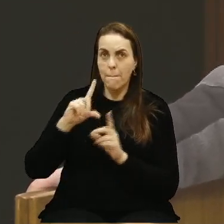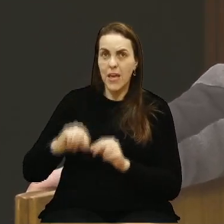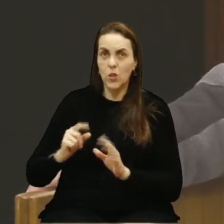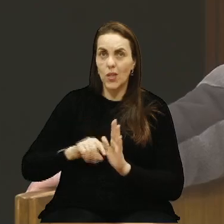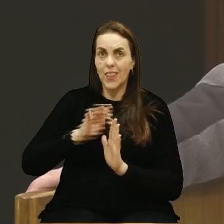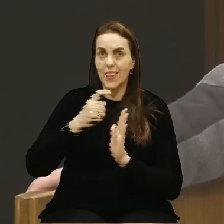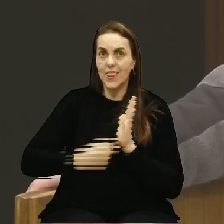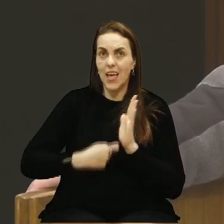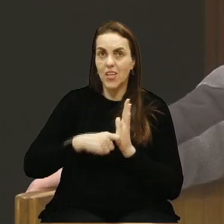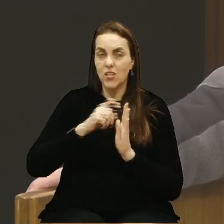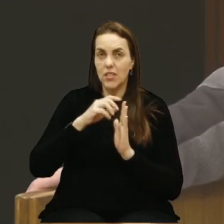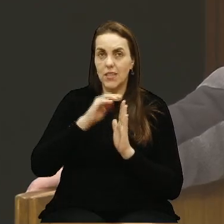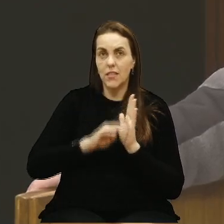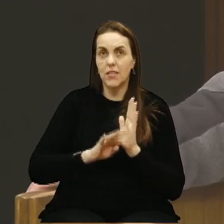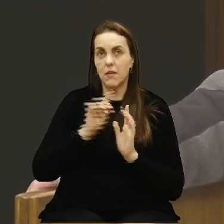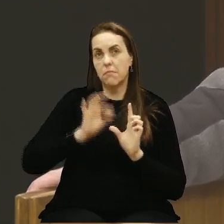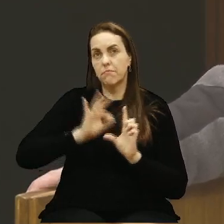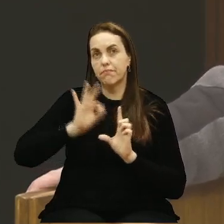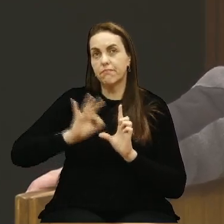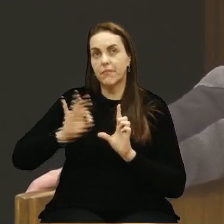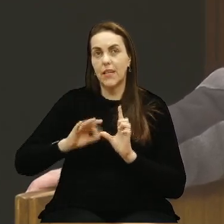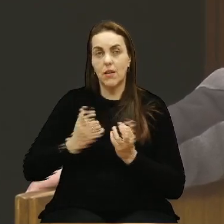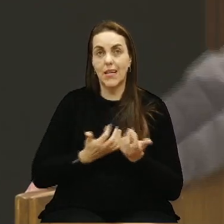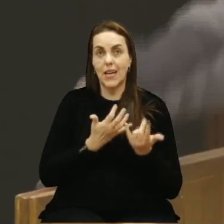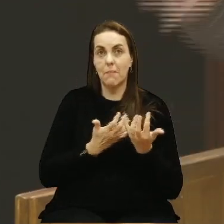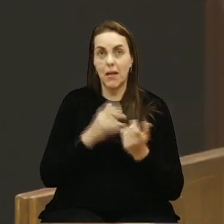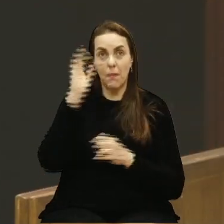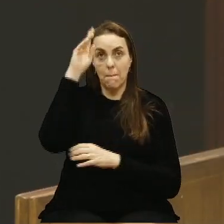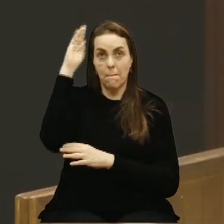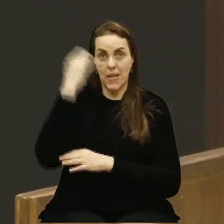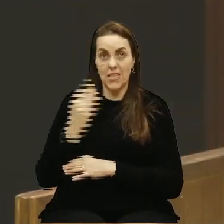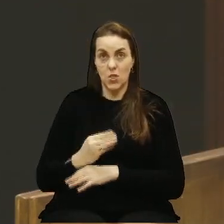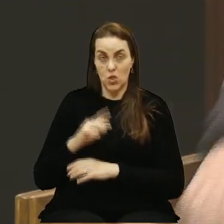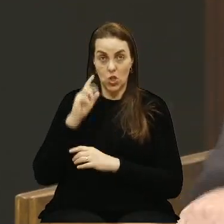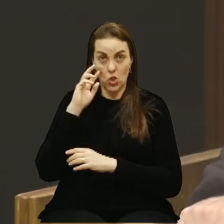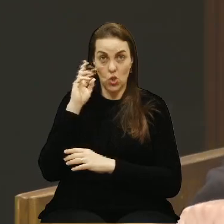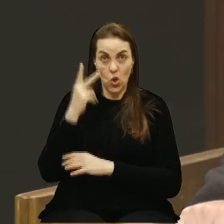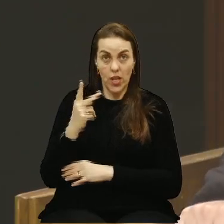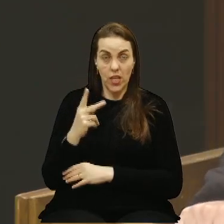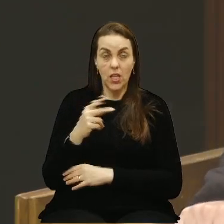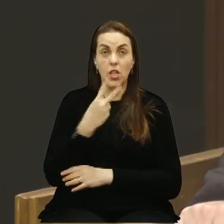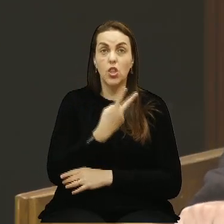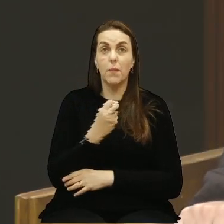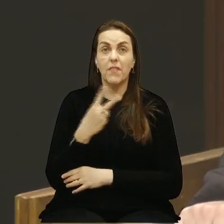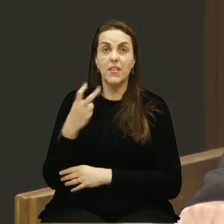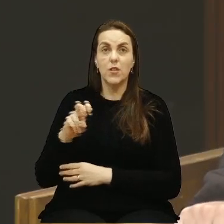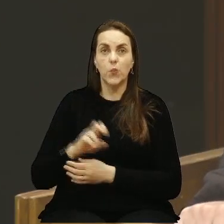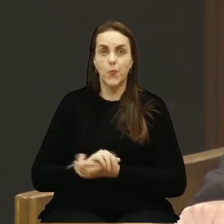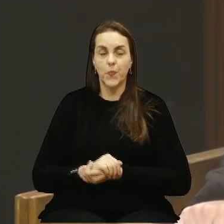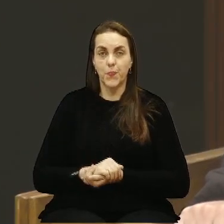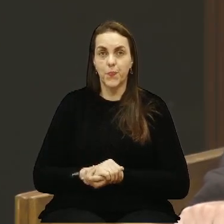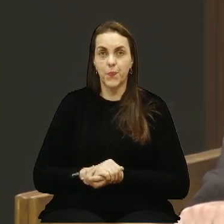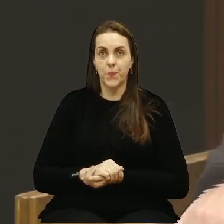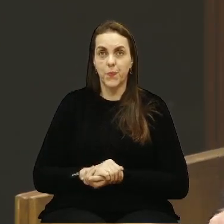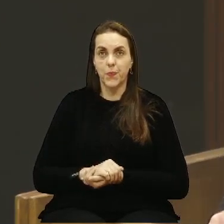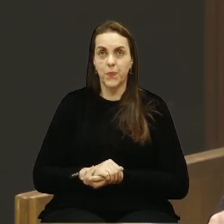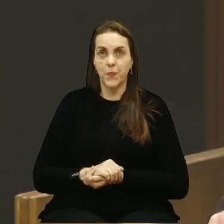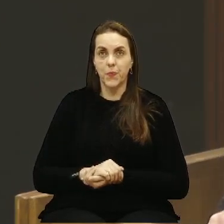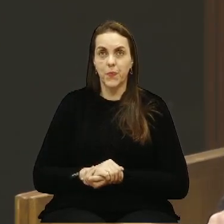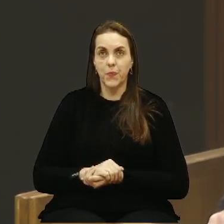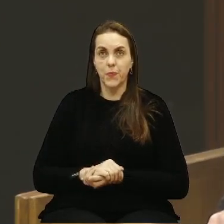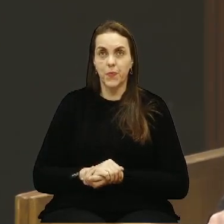de queimada no Brasil na história? 2025. Com uma